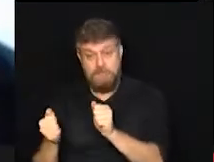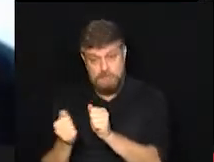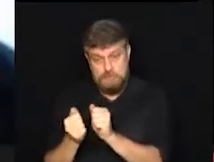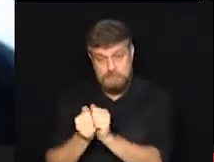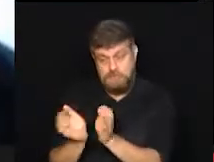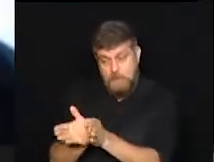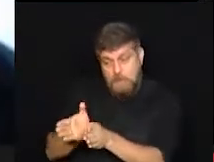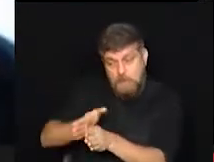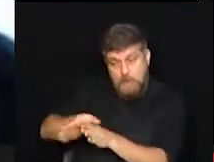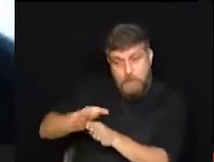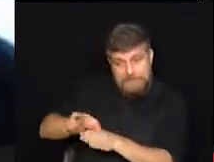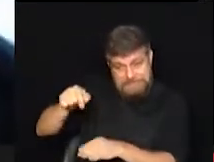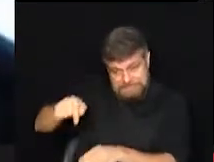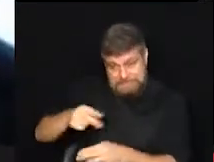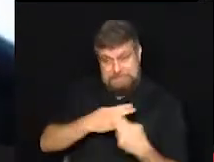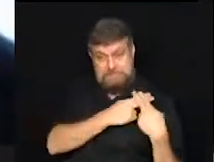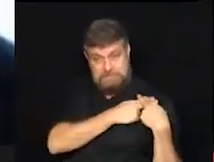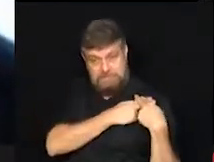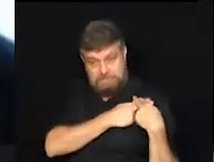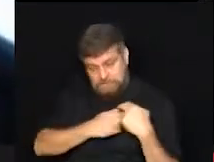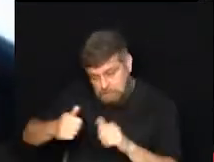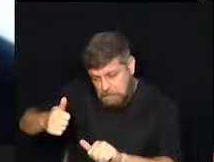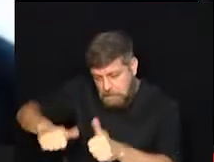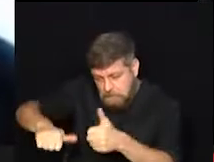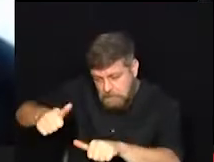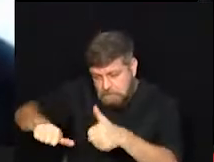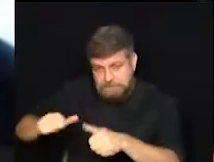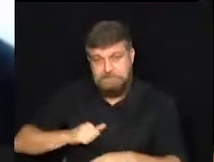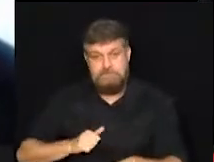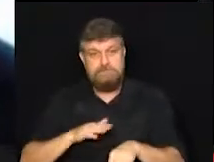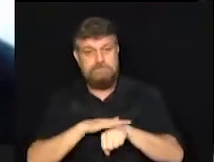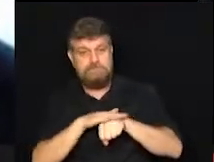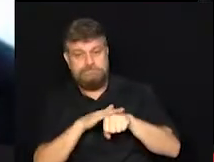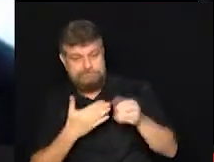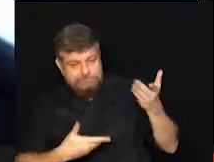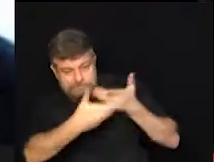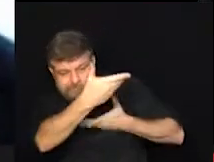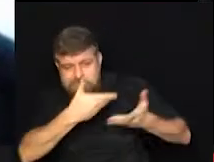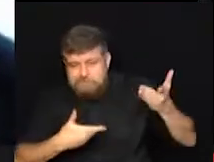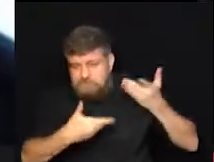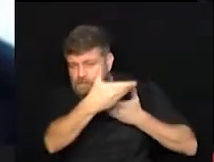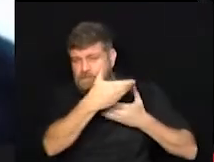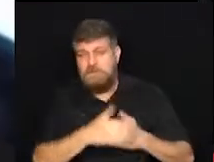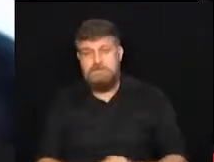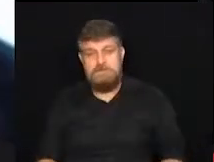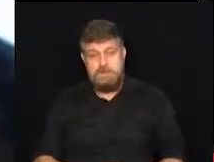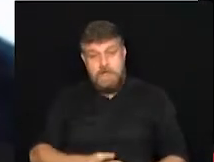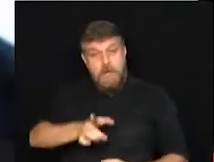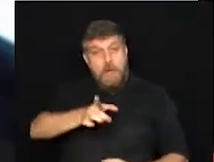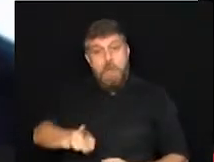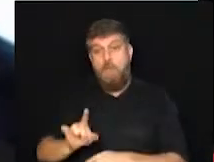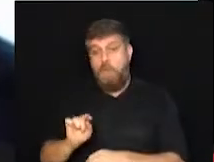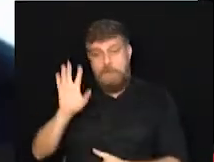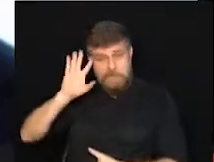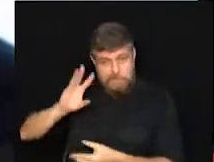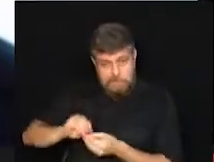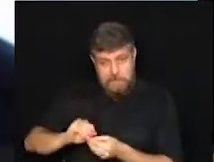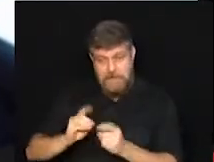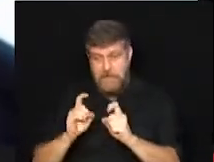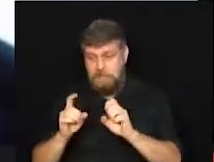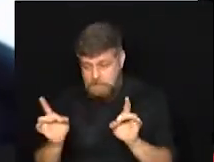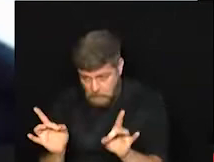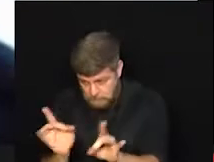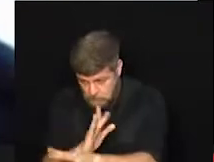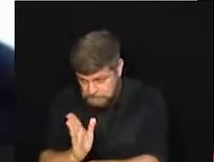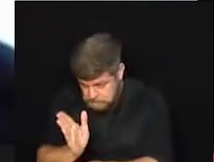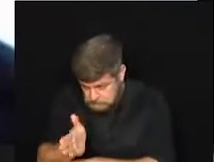conselheiros, né? E a gente teve essa conversa. Então, assim, E, por último, né, depois da nossa reunião que